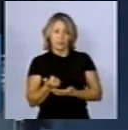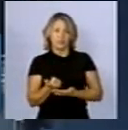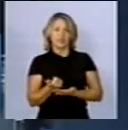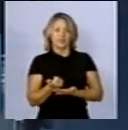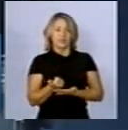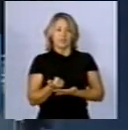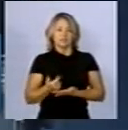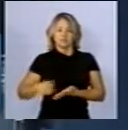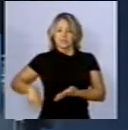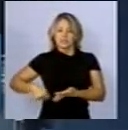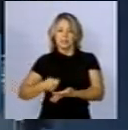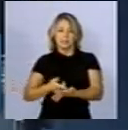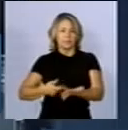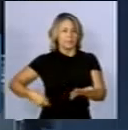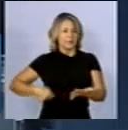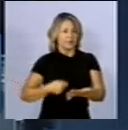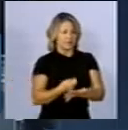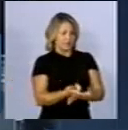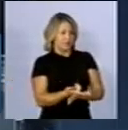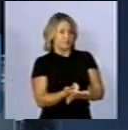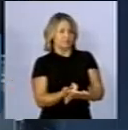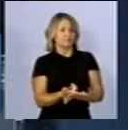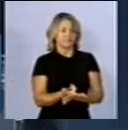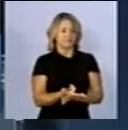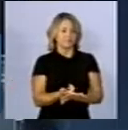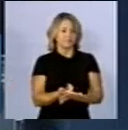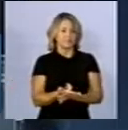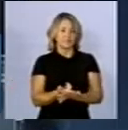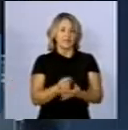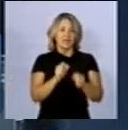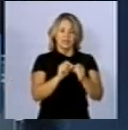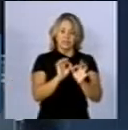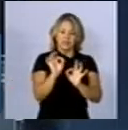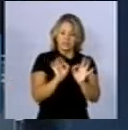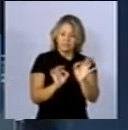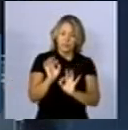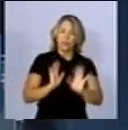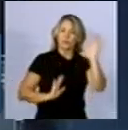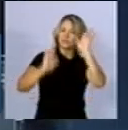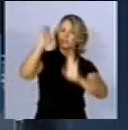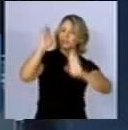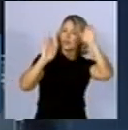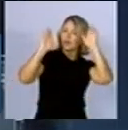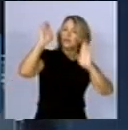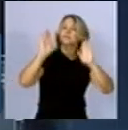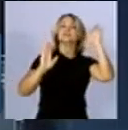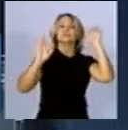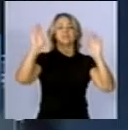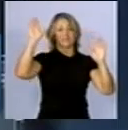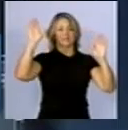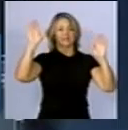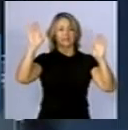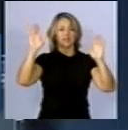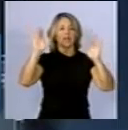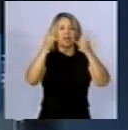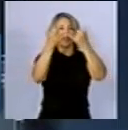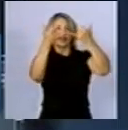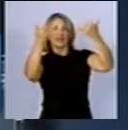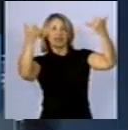receita que essa linha teria que propiciar. E aí faz um edital de licitação. No edital de licitação, a linha